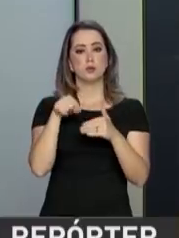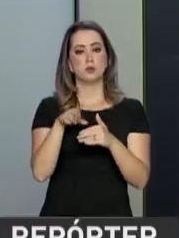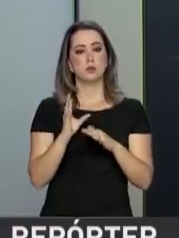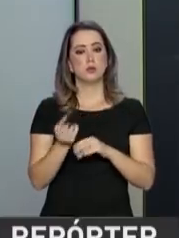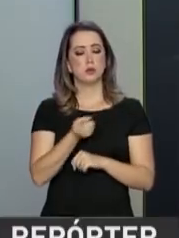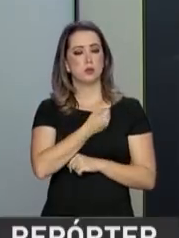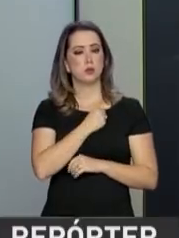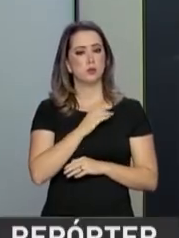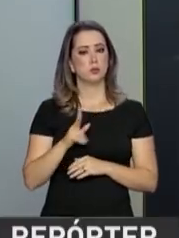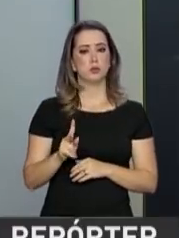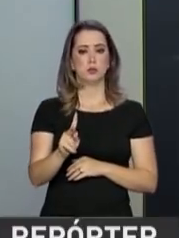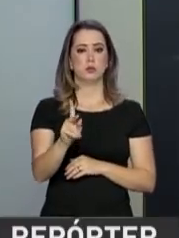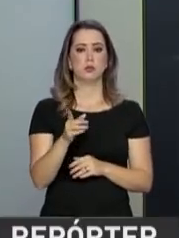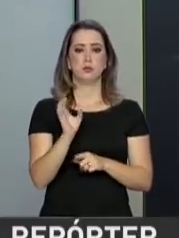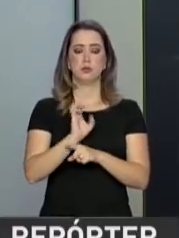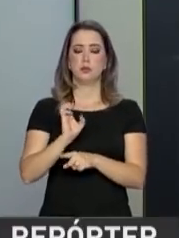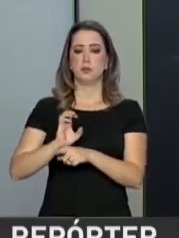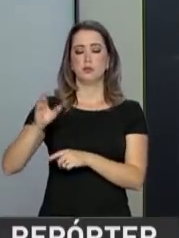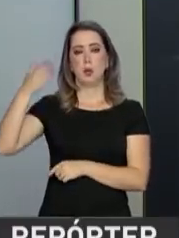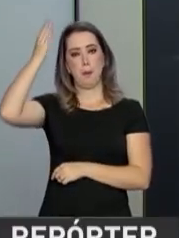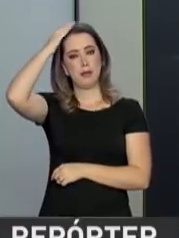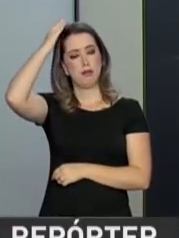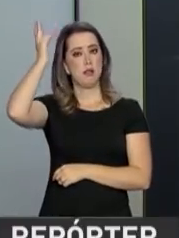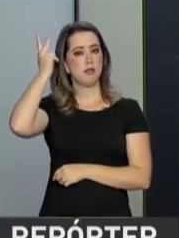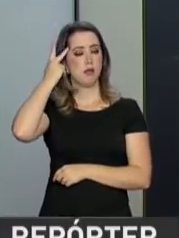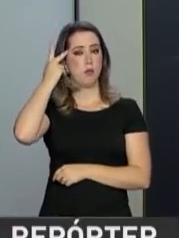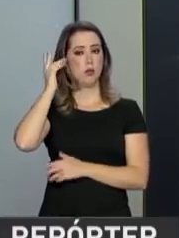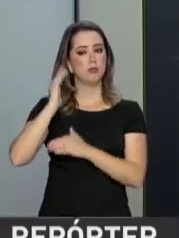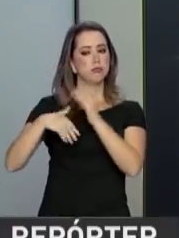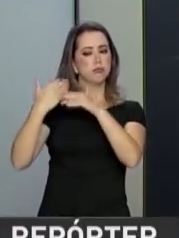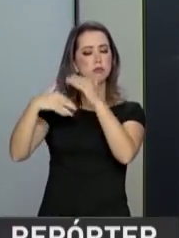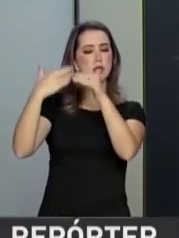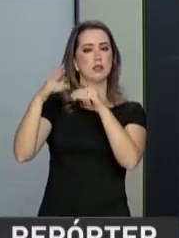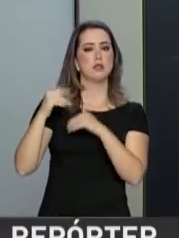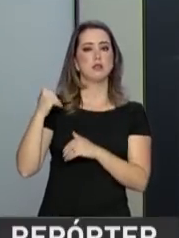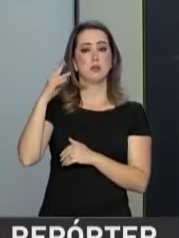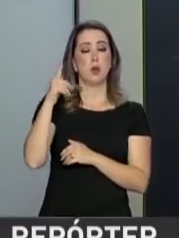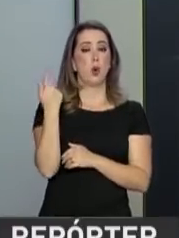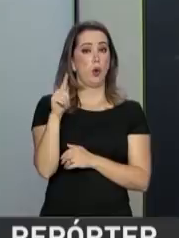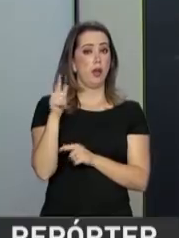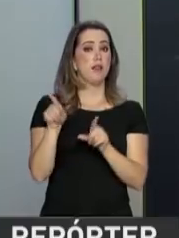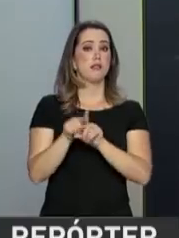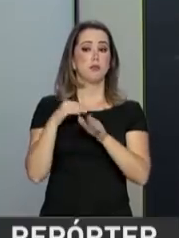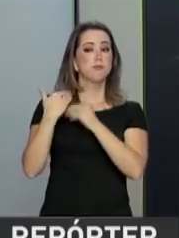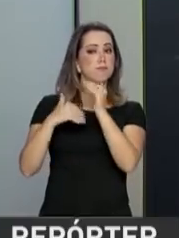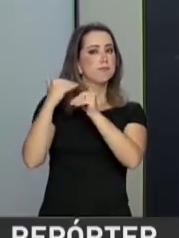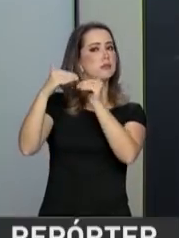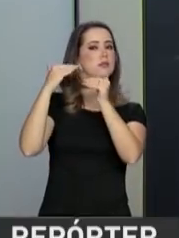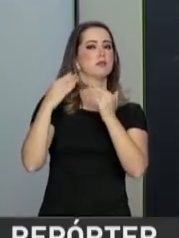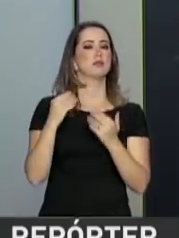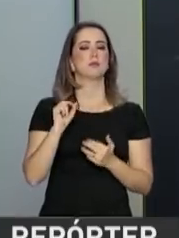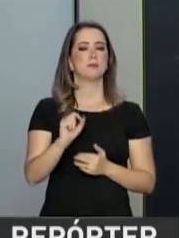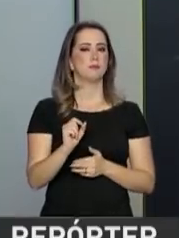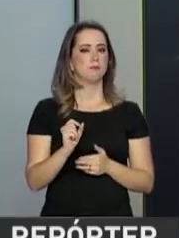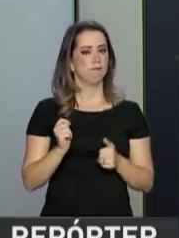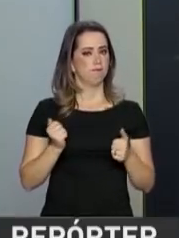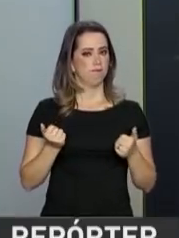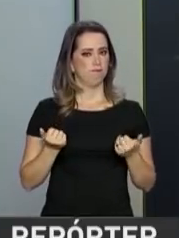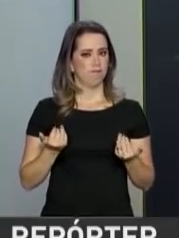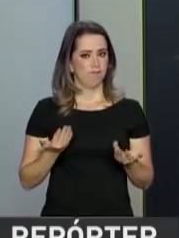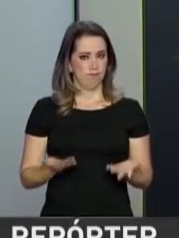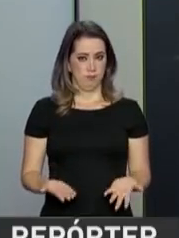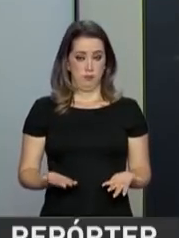dados estados como paraná são paulo estão se destacando baixo antes goiás também tem se destacado nos últimos anos